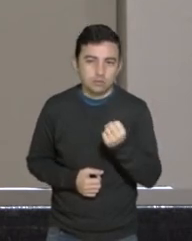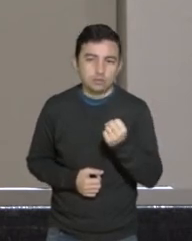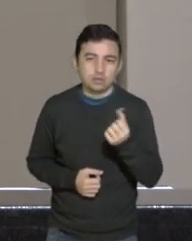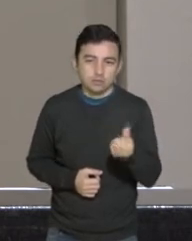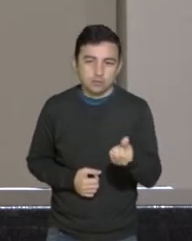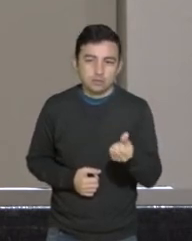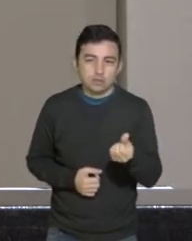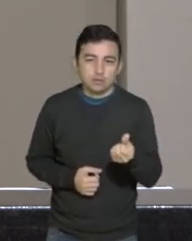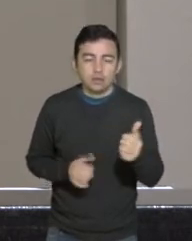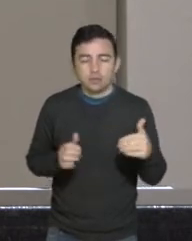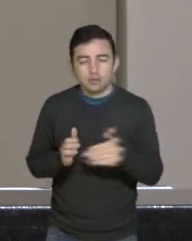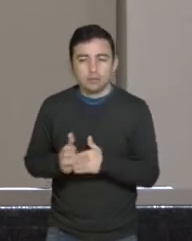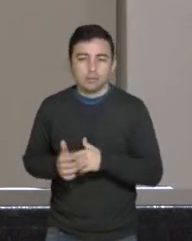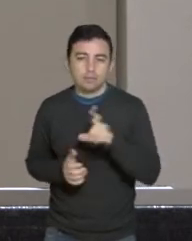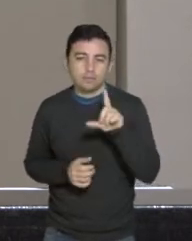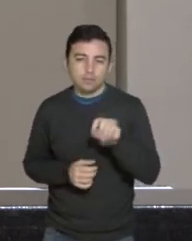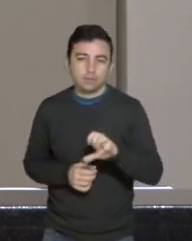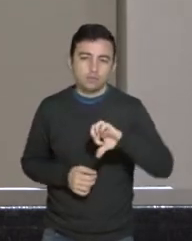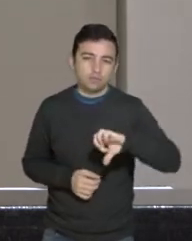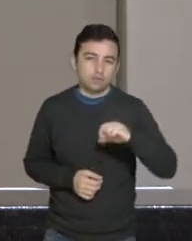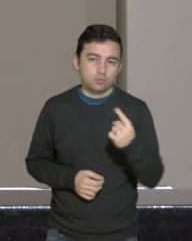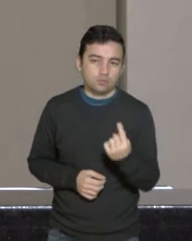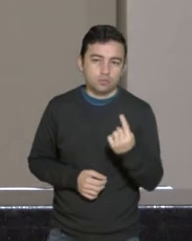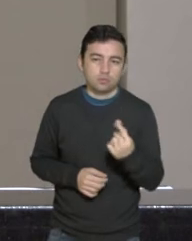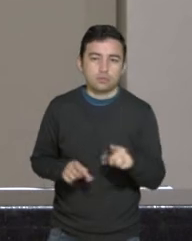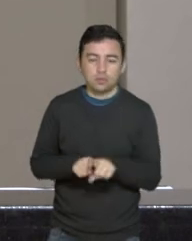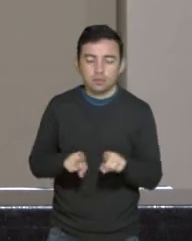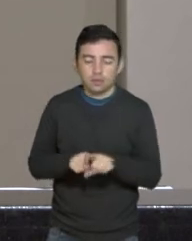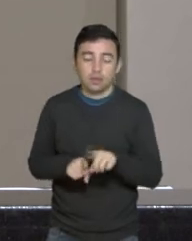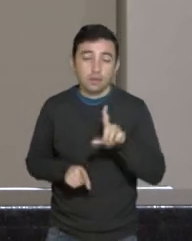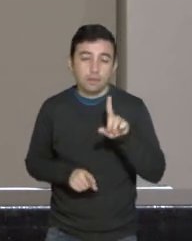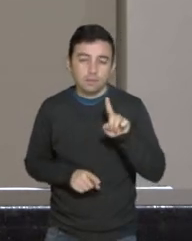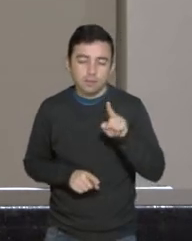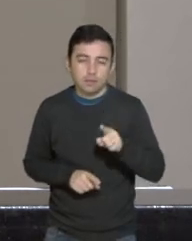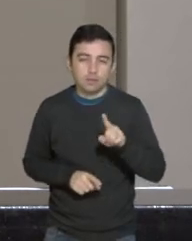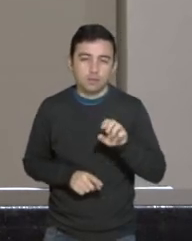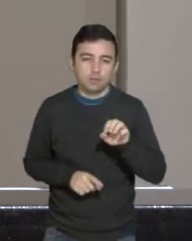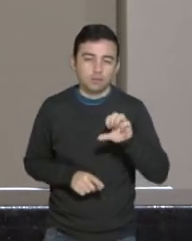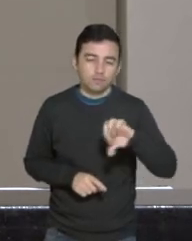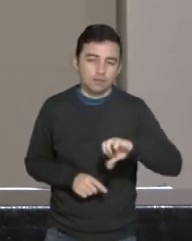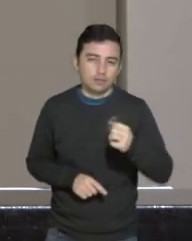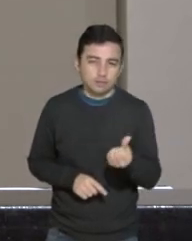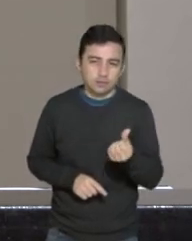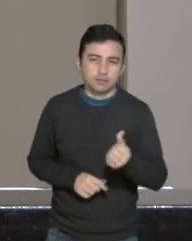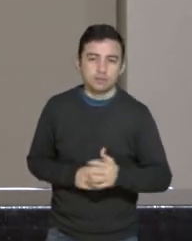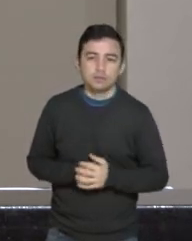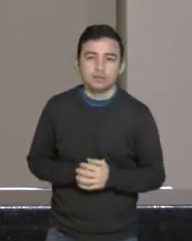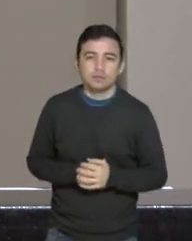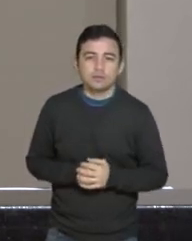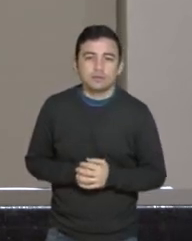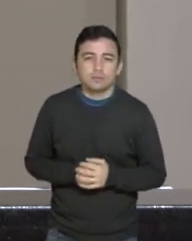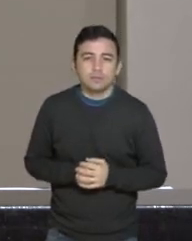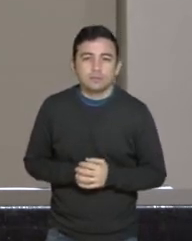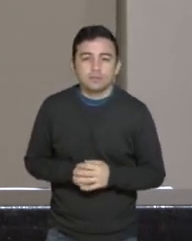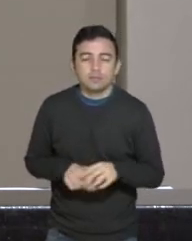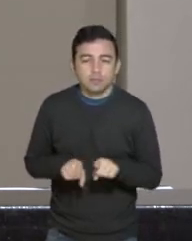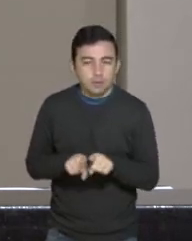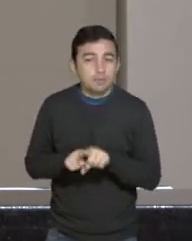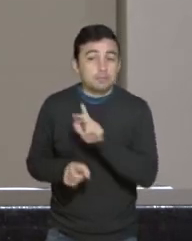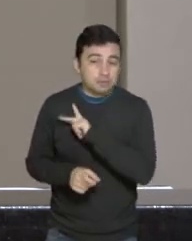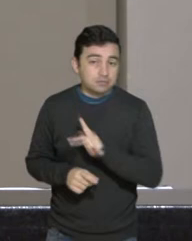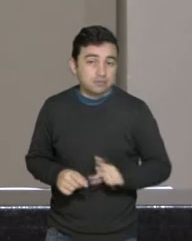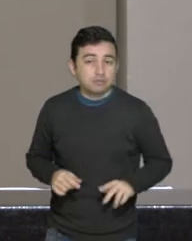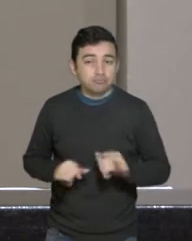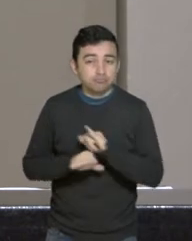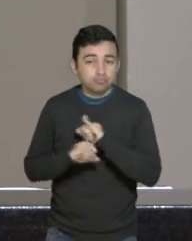1086 a 1091 e 1096. e esta presidência